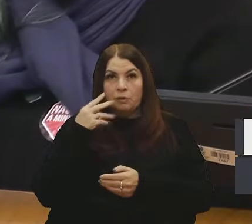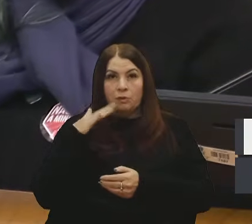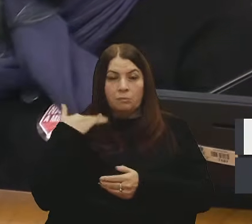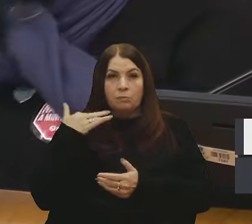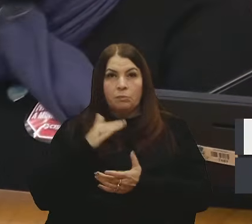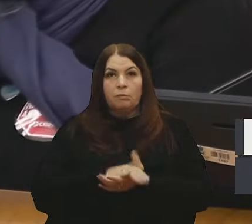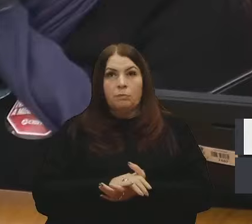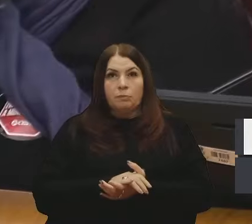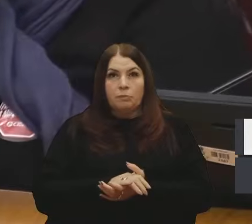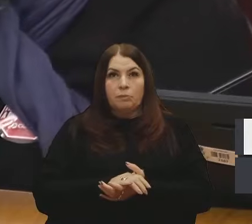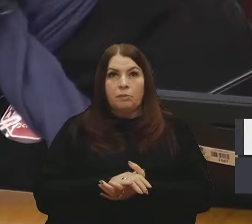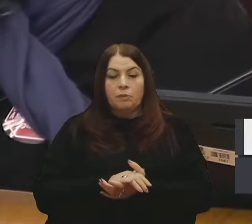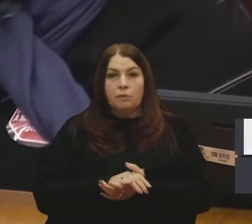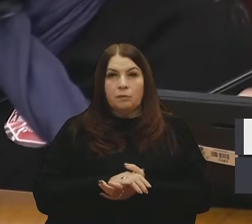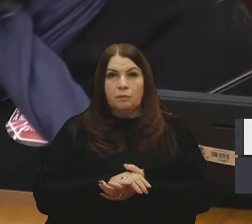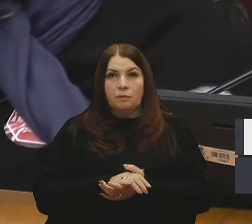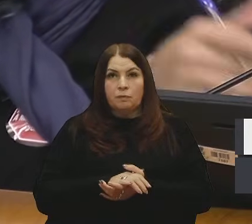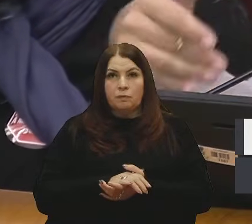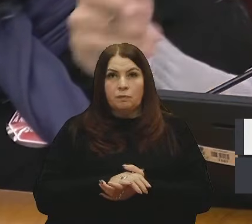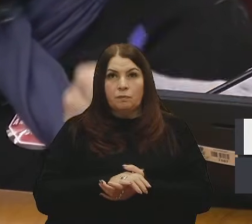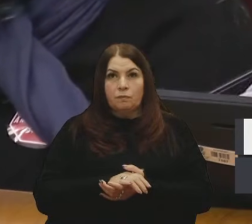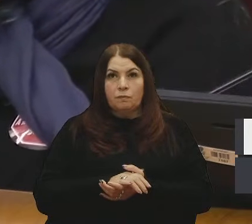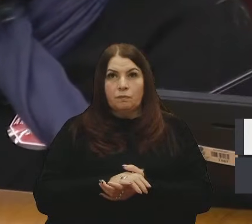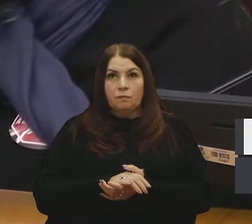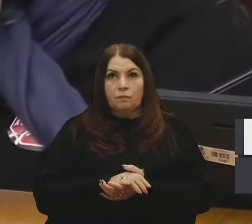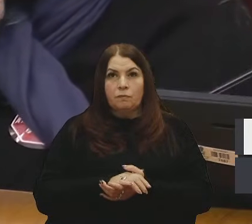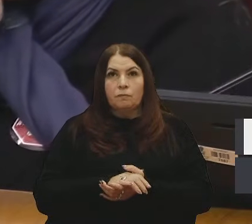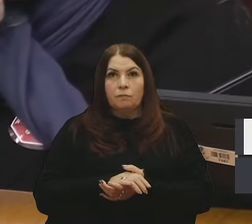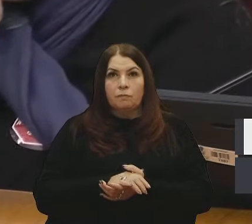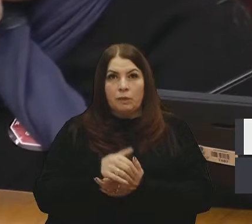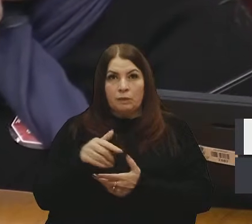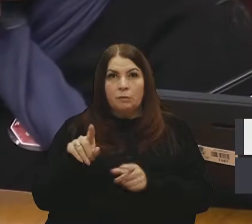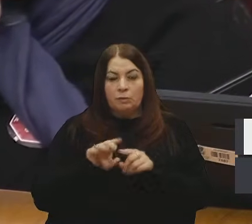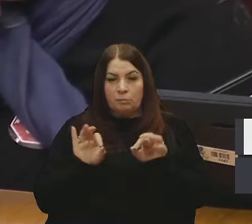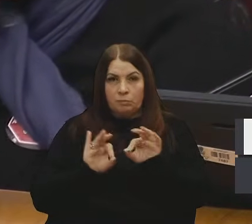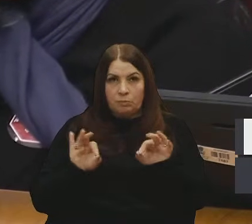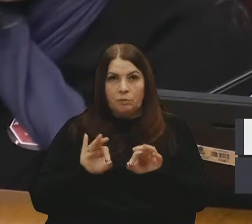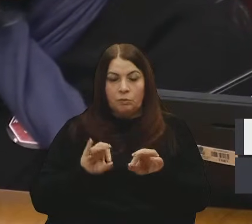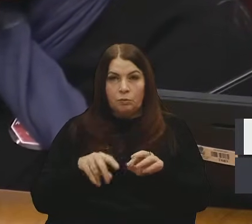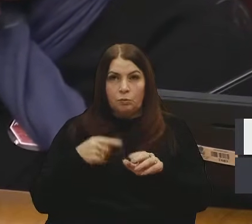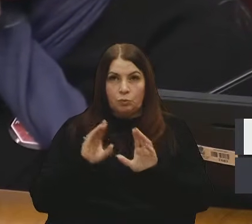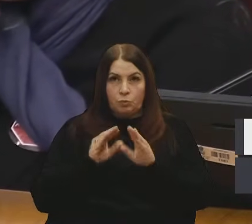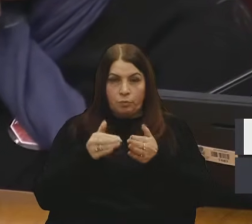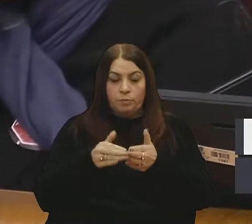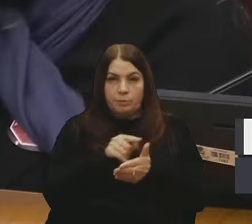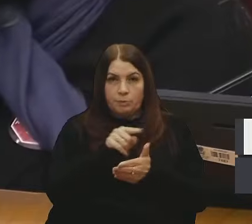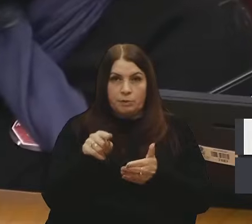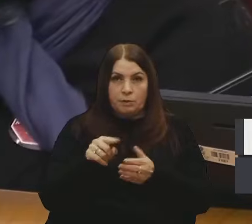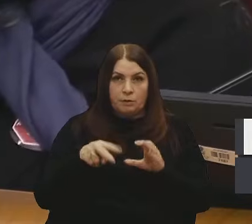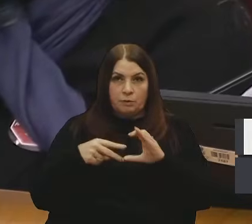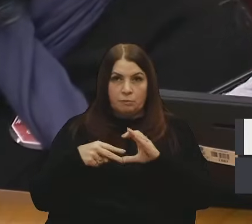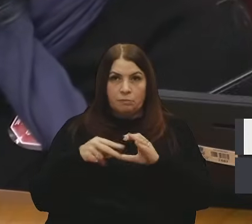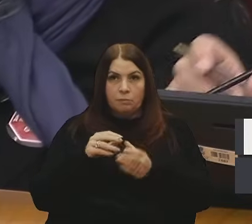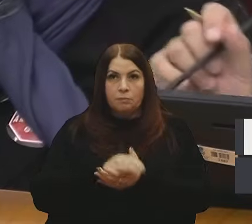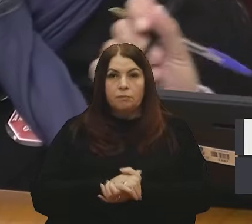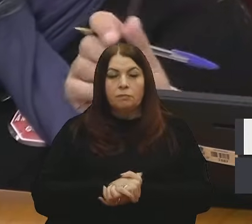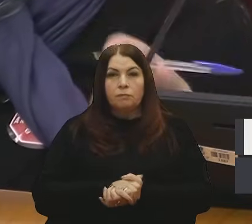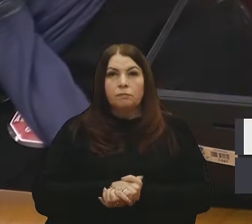Marques encaminha o desdobrar aqui enquanto a nossa comissão e Câmara de Vereadores de